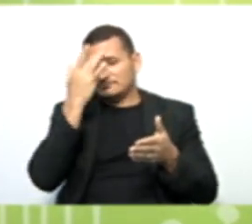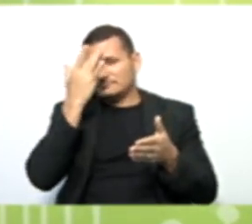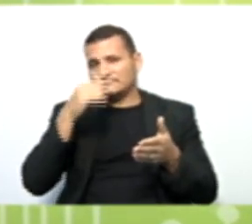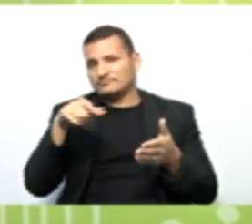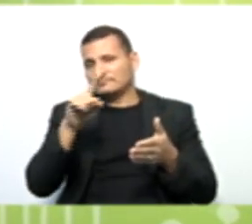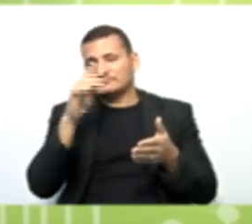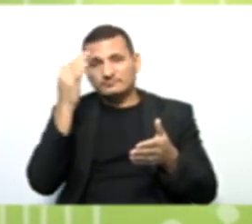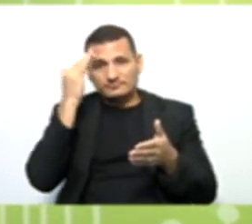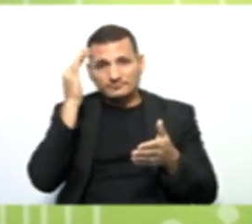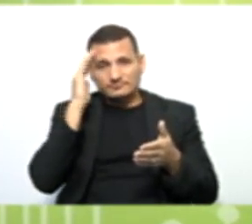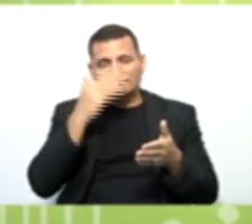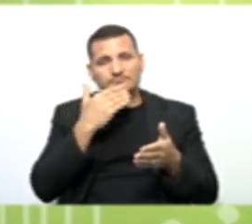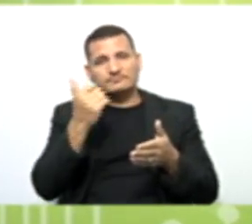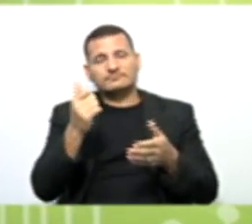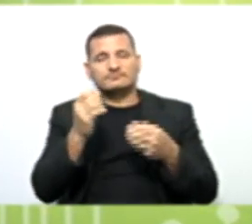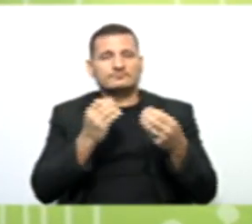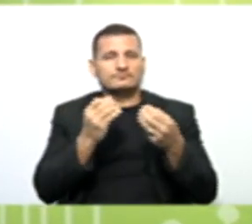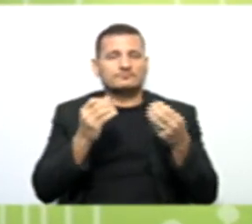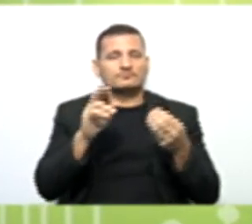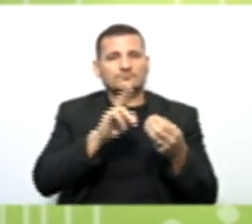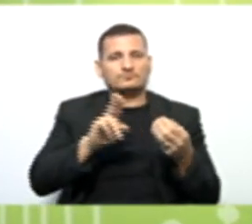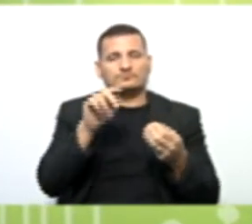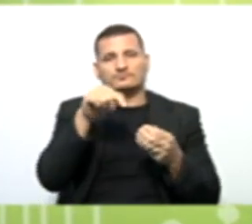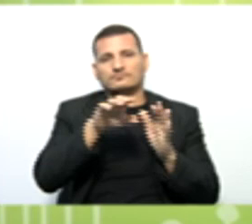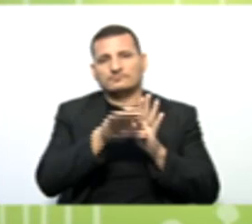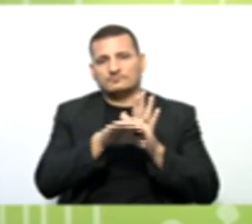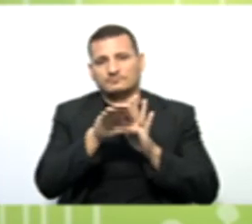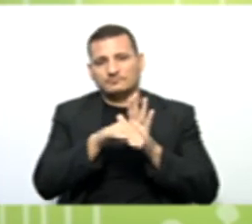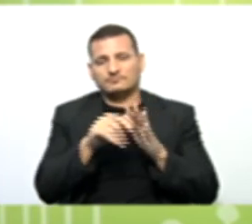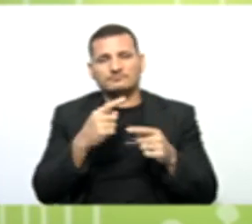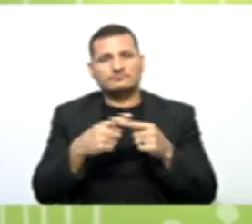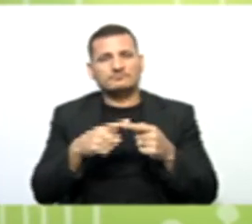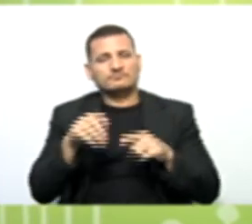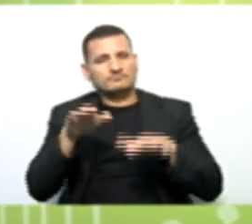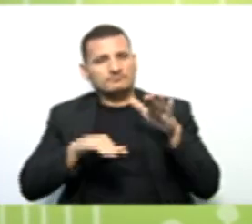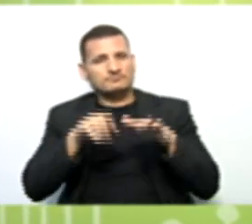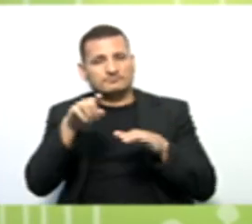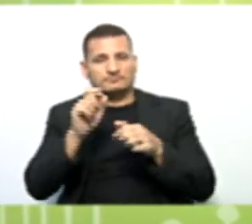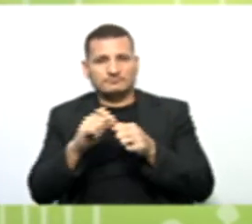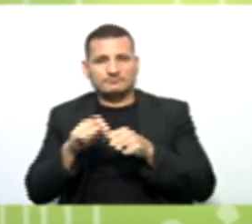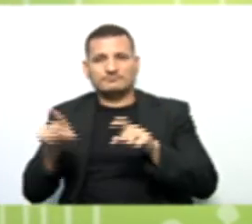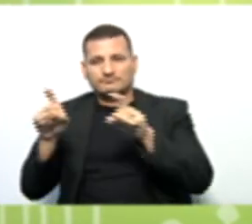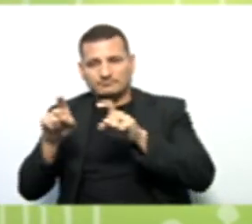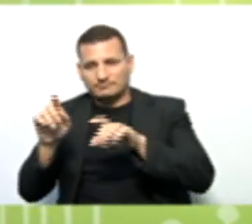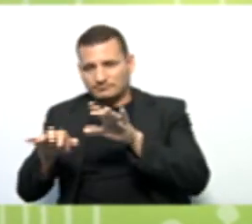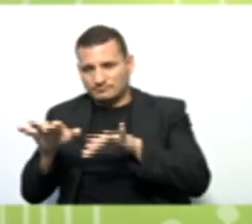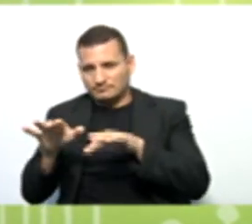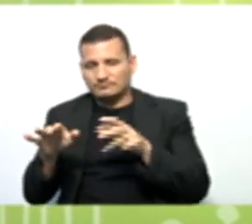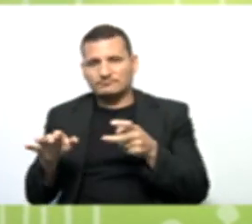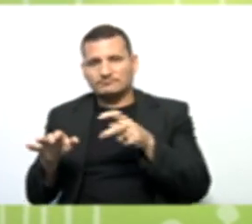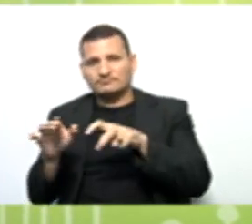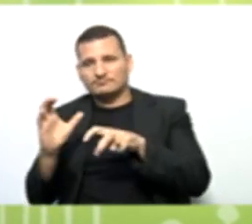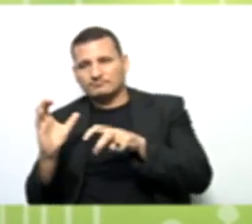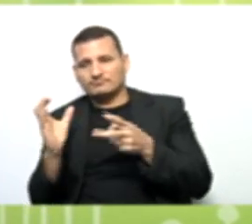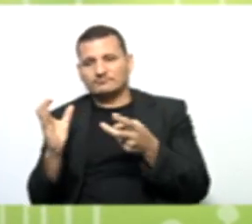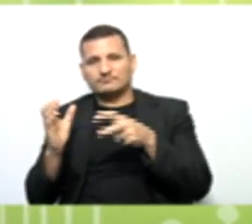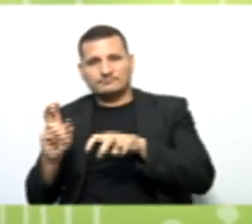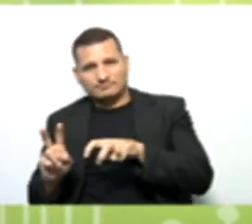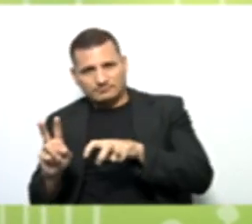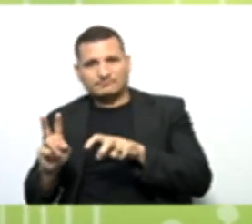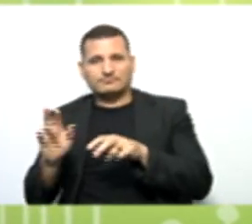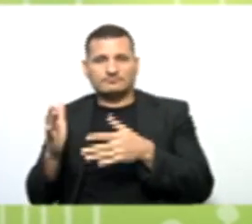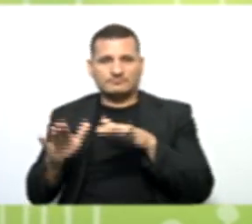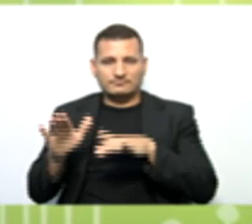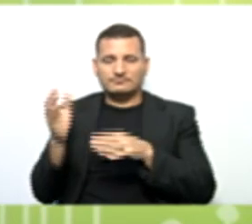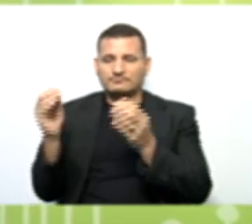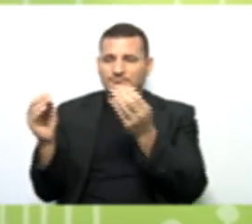você compreender melhor a aplicação desse conceito. Porque às vezes você faz no computador, dá um Ctrl-C, dá um Ctrl-V, copiando,